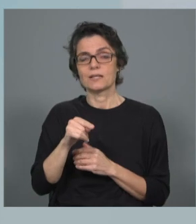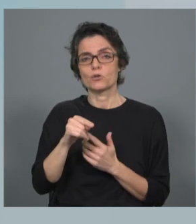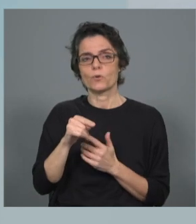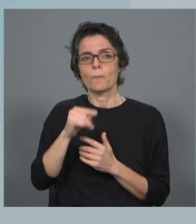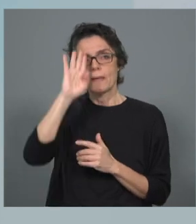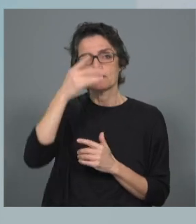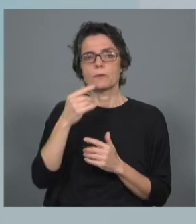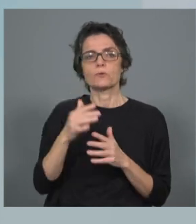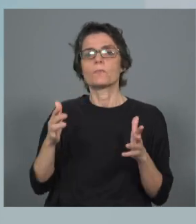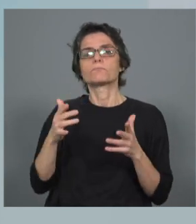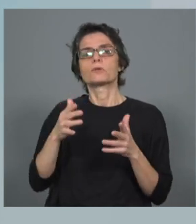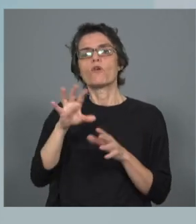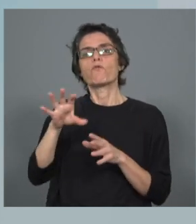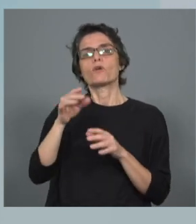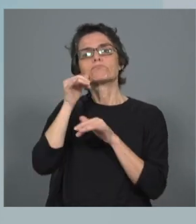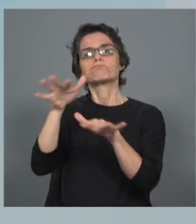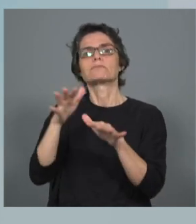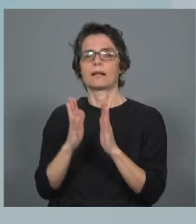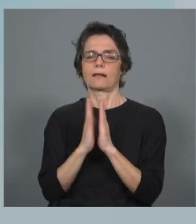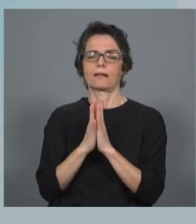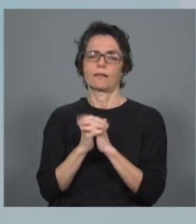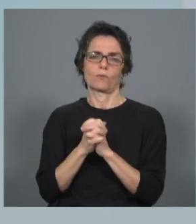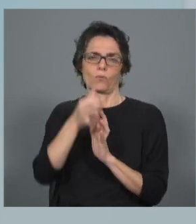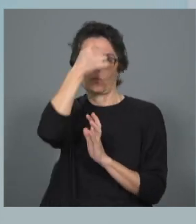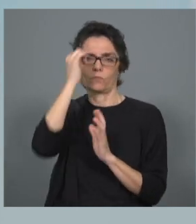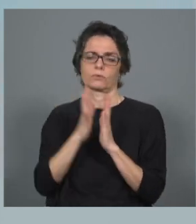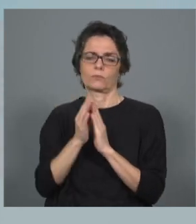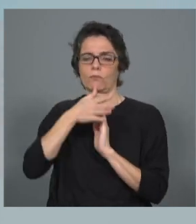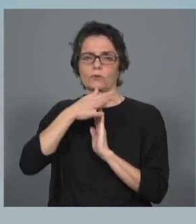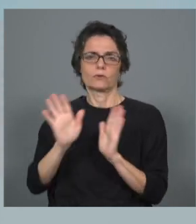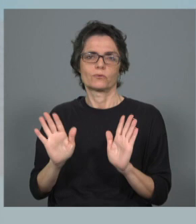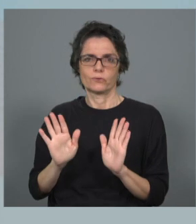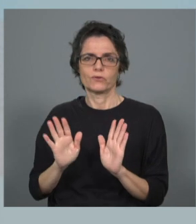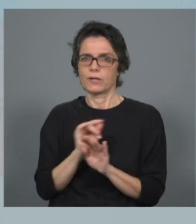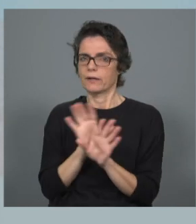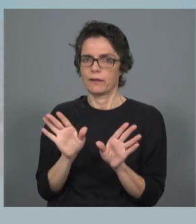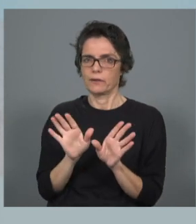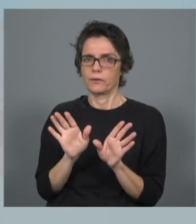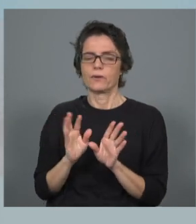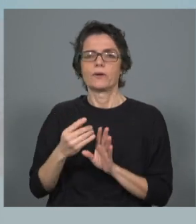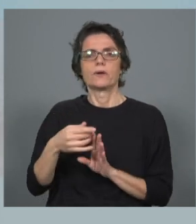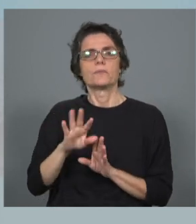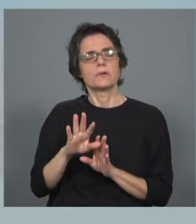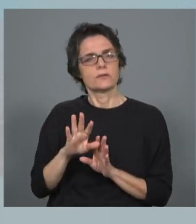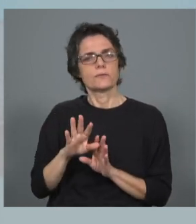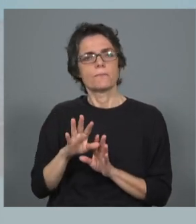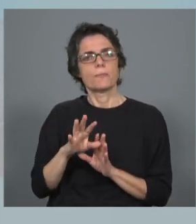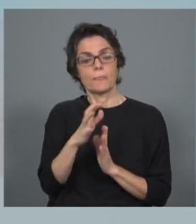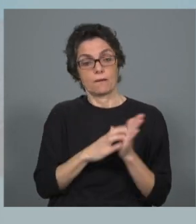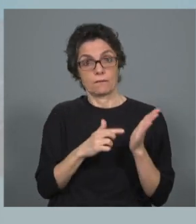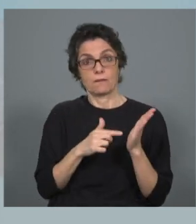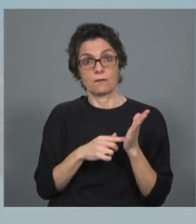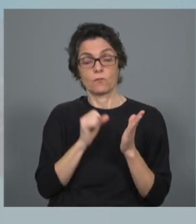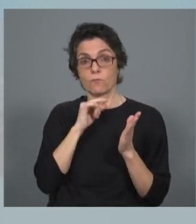litúrgica. É pelo menos a mediação mais frequente, sim, acho que posso dizer assim, em lato sensu. Mas de facto os textos foram escritos, os